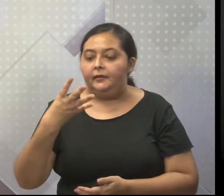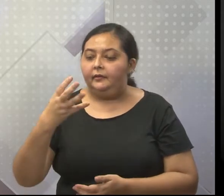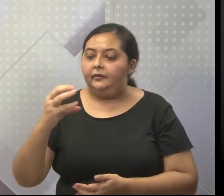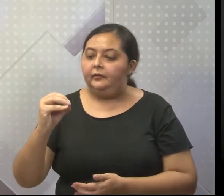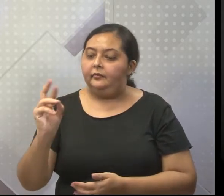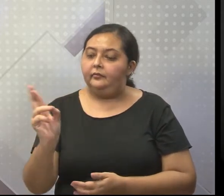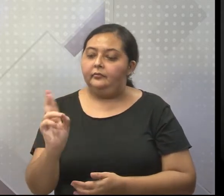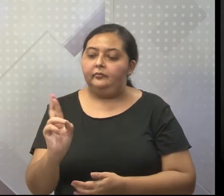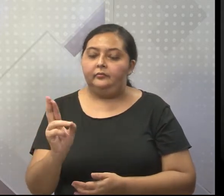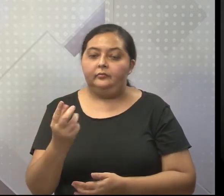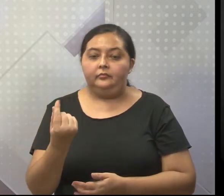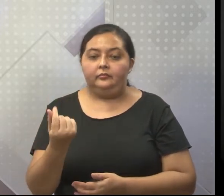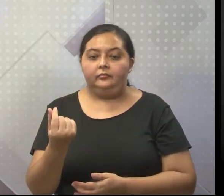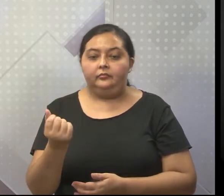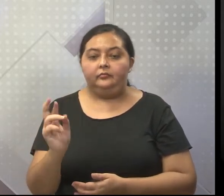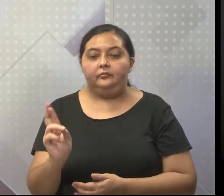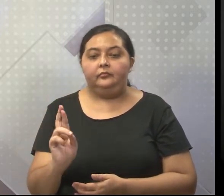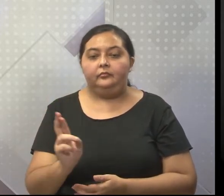R$ 40.